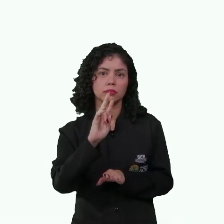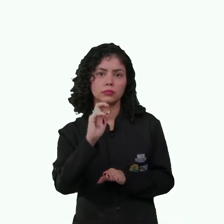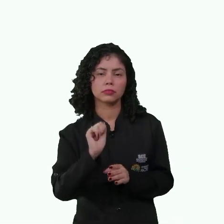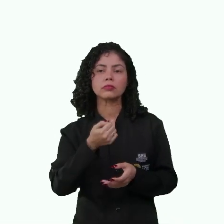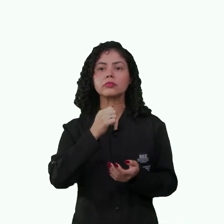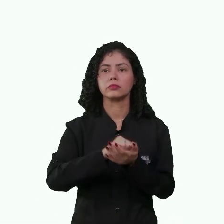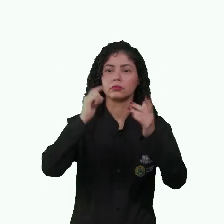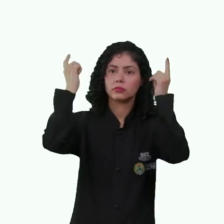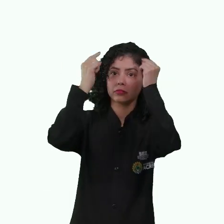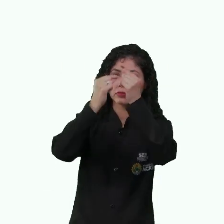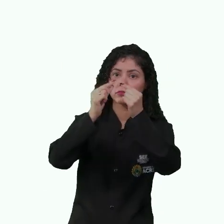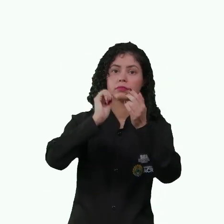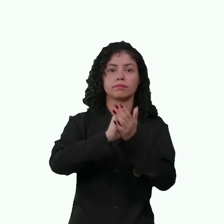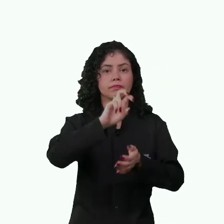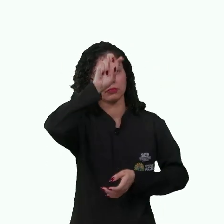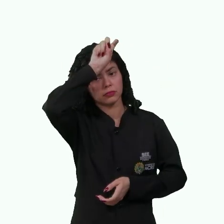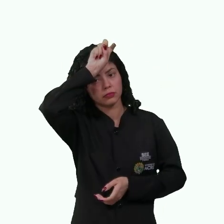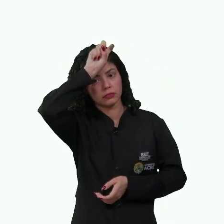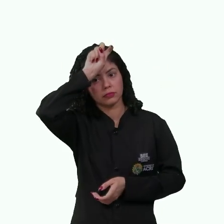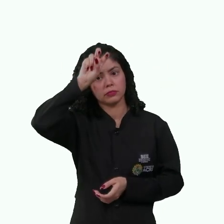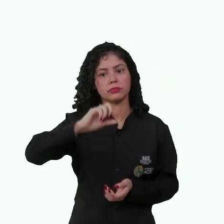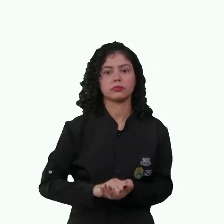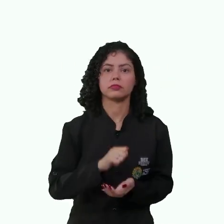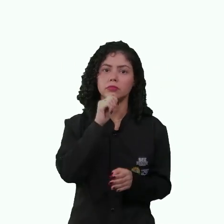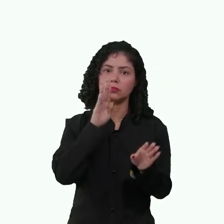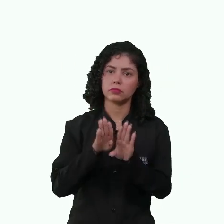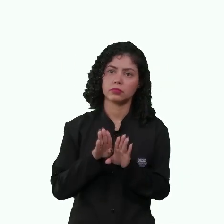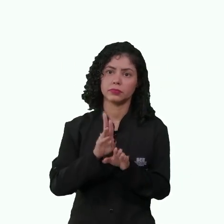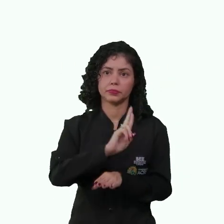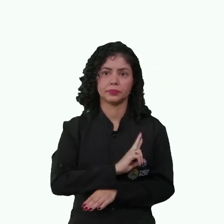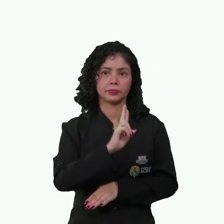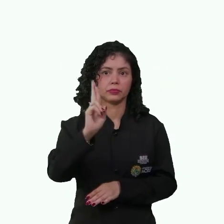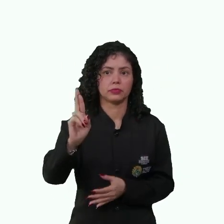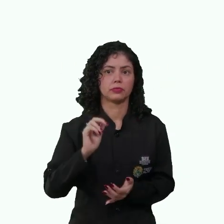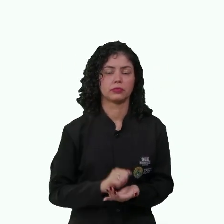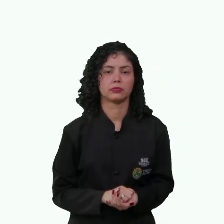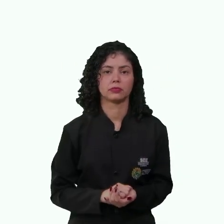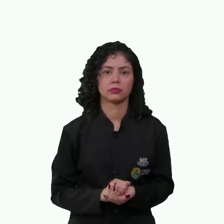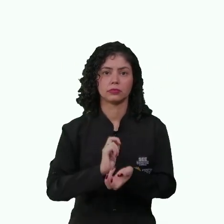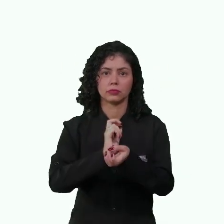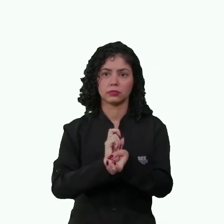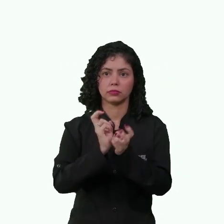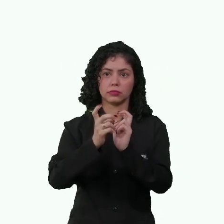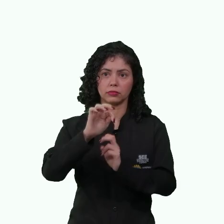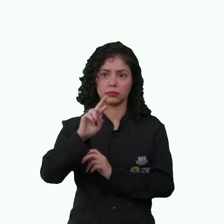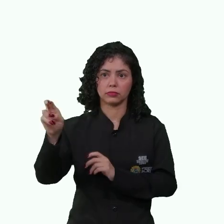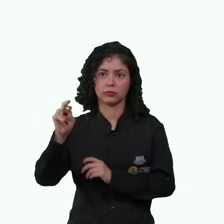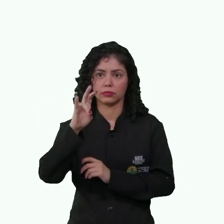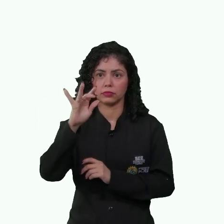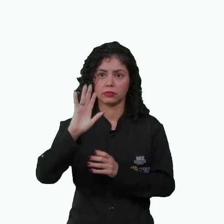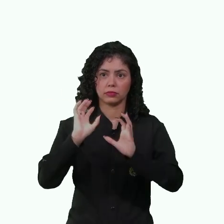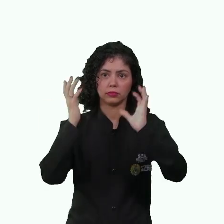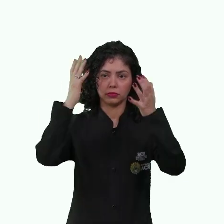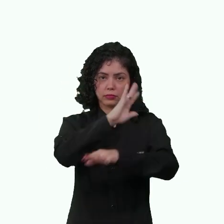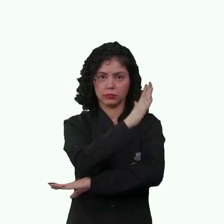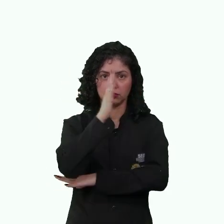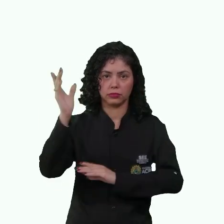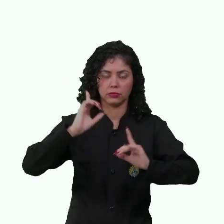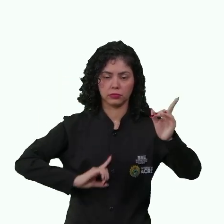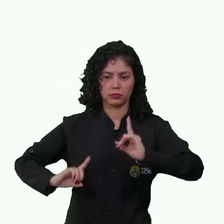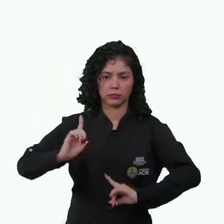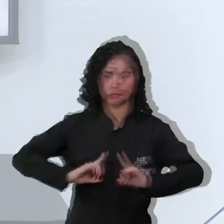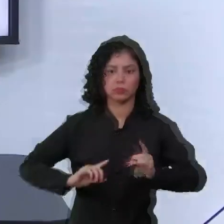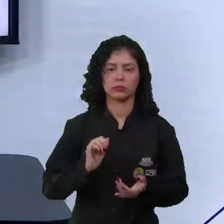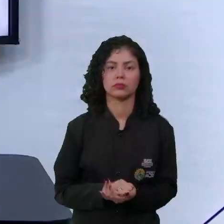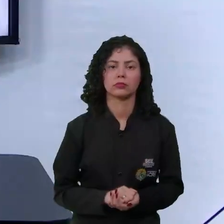na Grécia, a dança estava intrinsecamente ligada à religião e aos rituais de celebração à natureza e aos deuses.